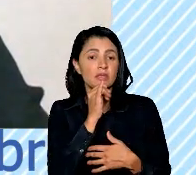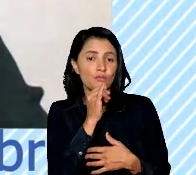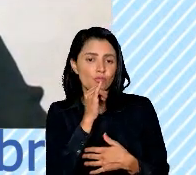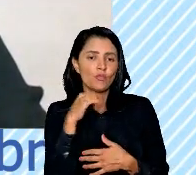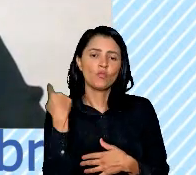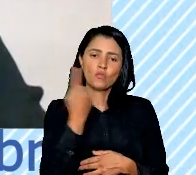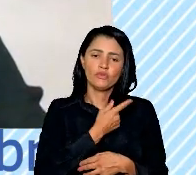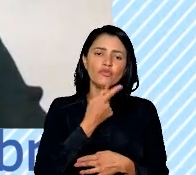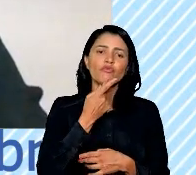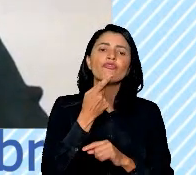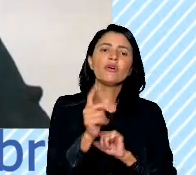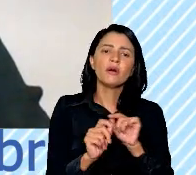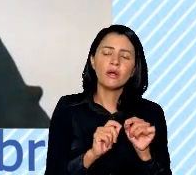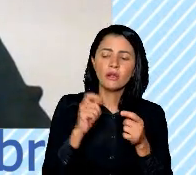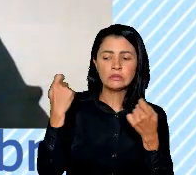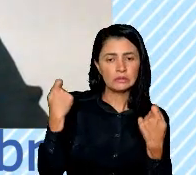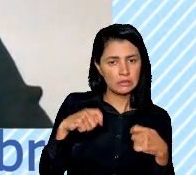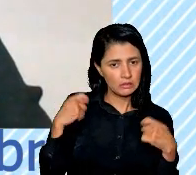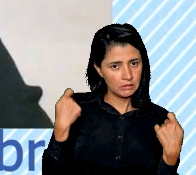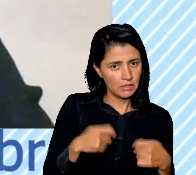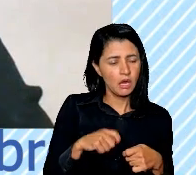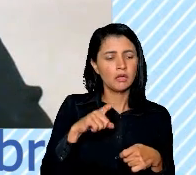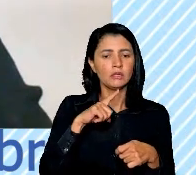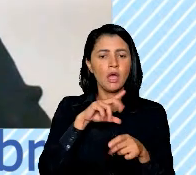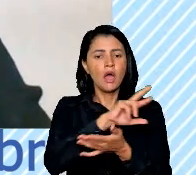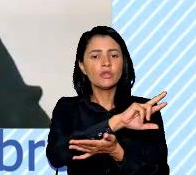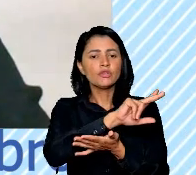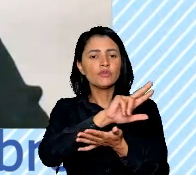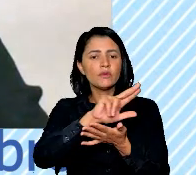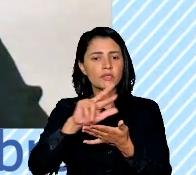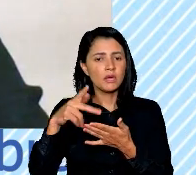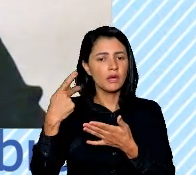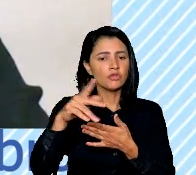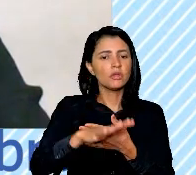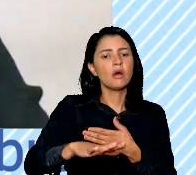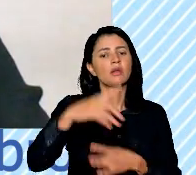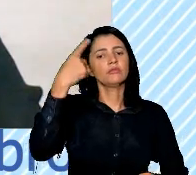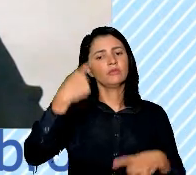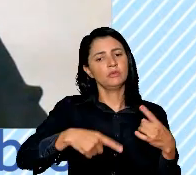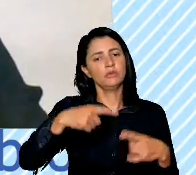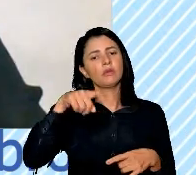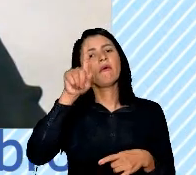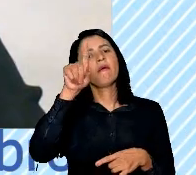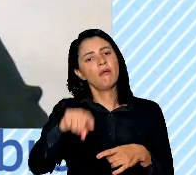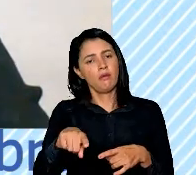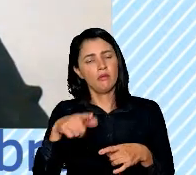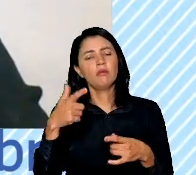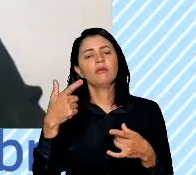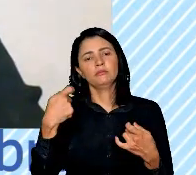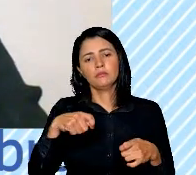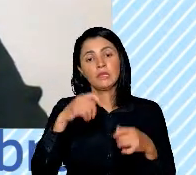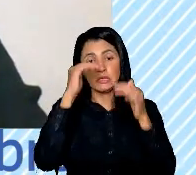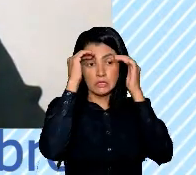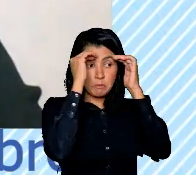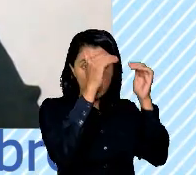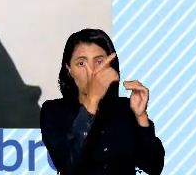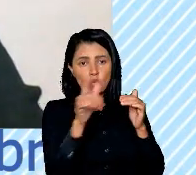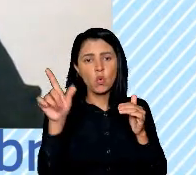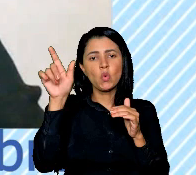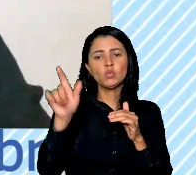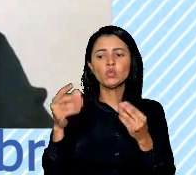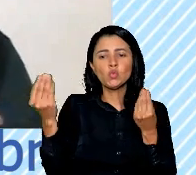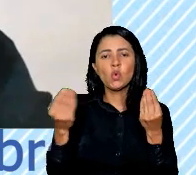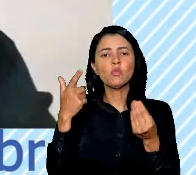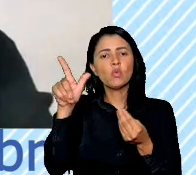fala da necessidade da diversidade na política, é a necessidade do respeito ao outro, como o outro